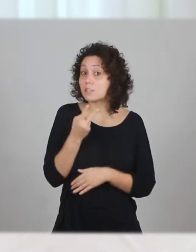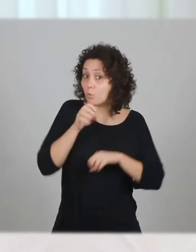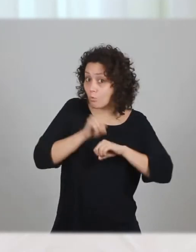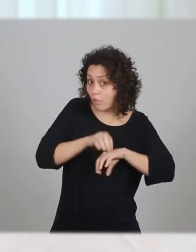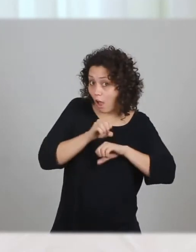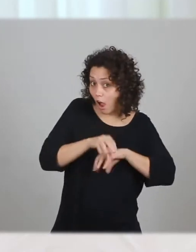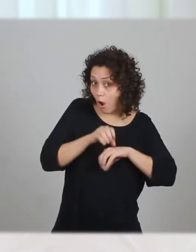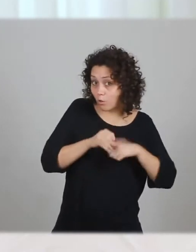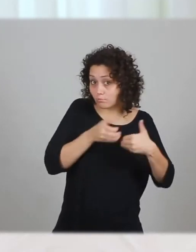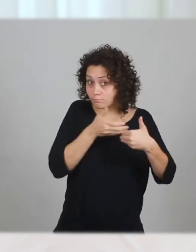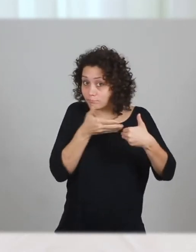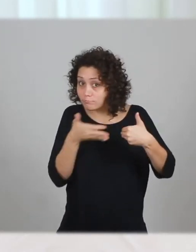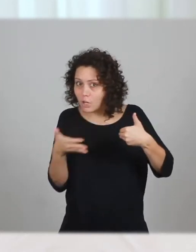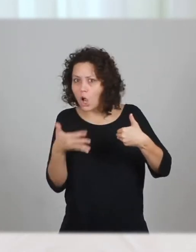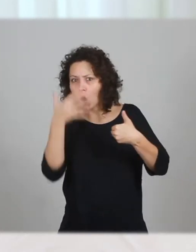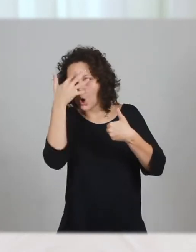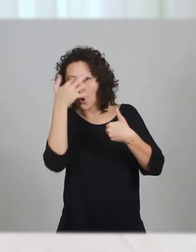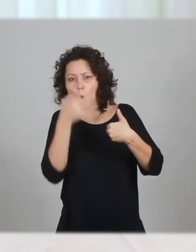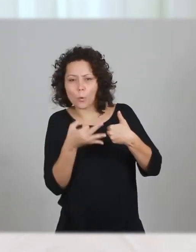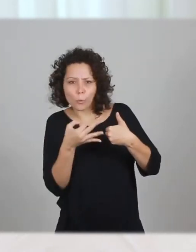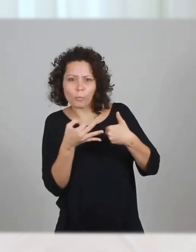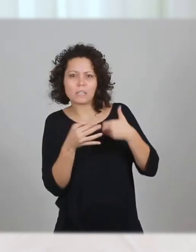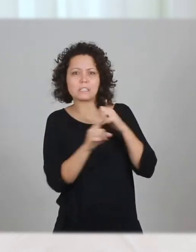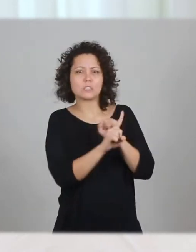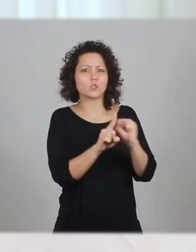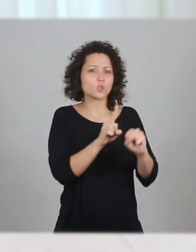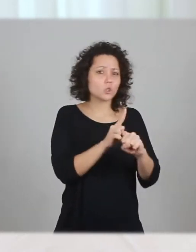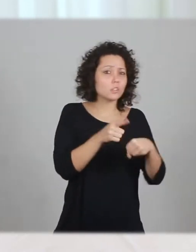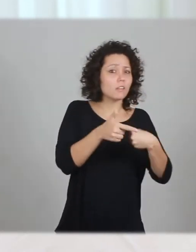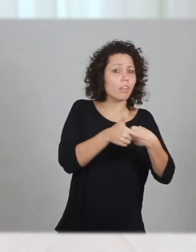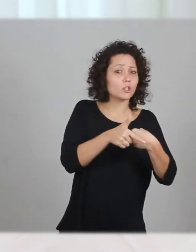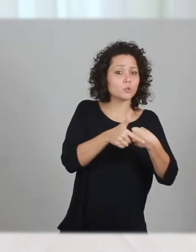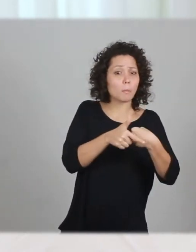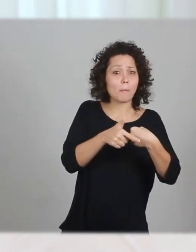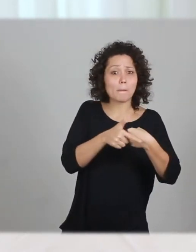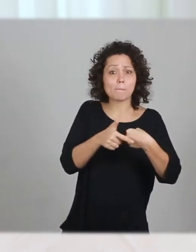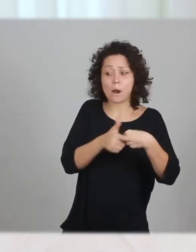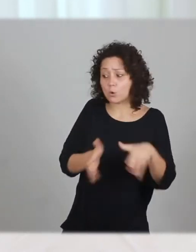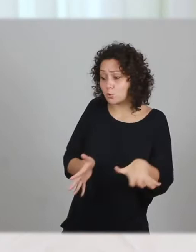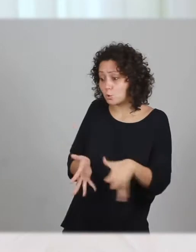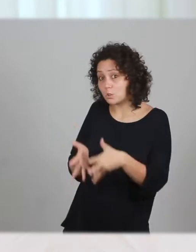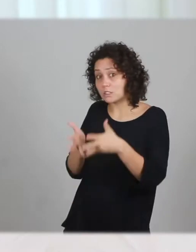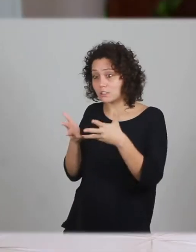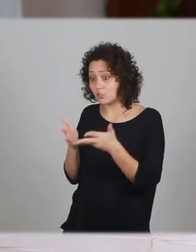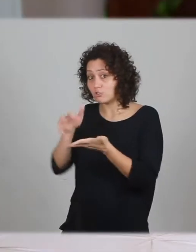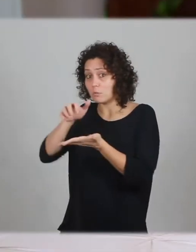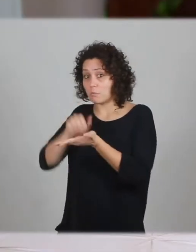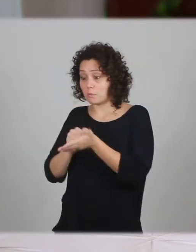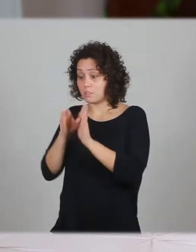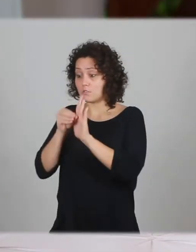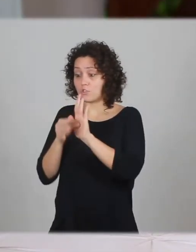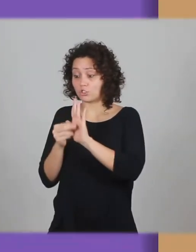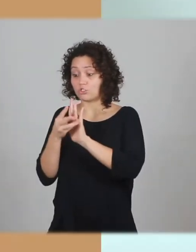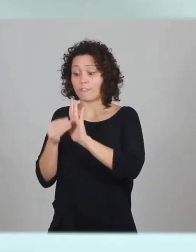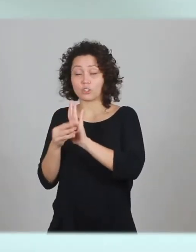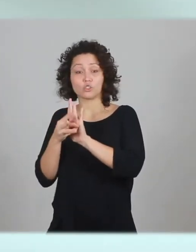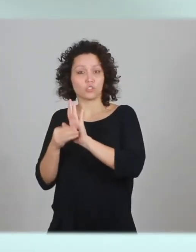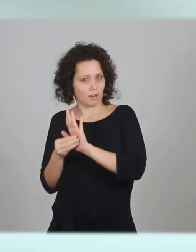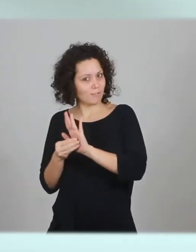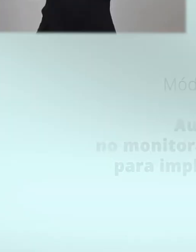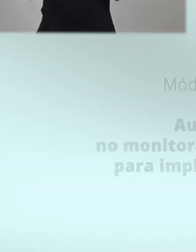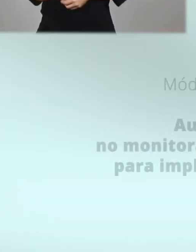partir de agora, vamos entender qual o papel da sociedade civil no incentivo à implementação da Agenda 2030. Vamos lá?